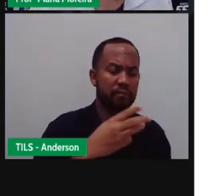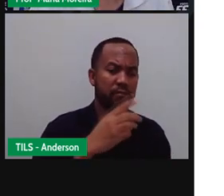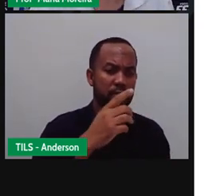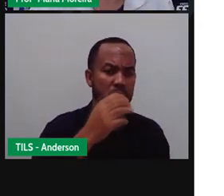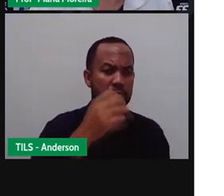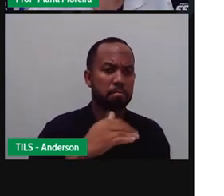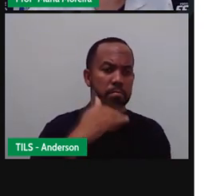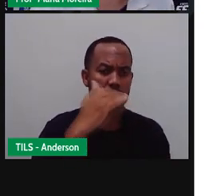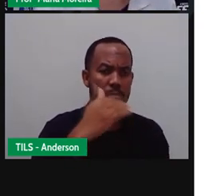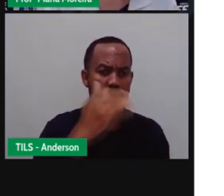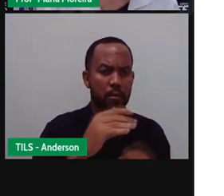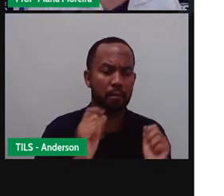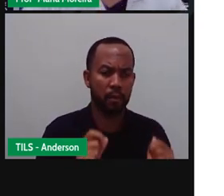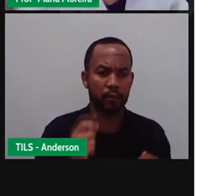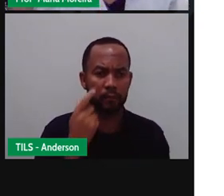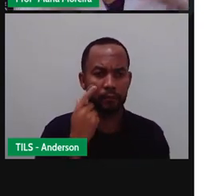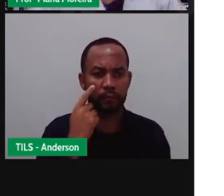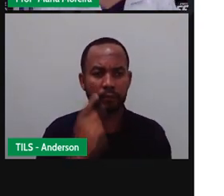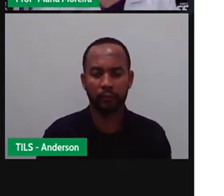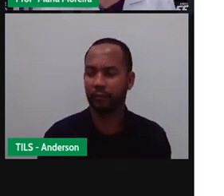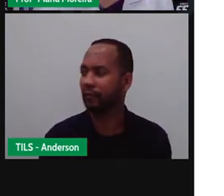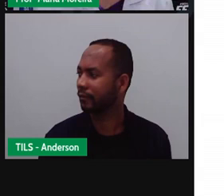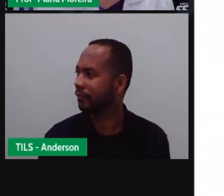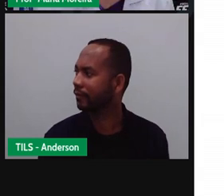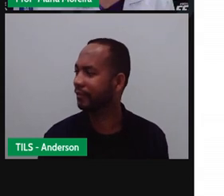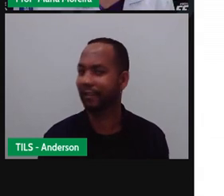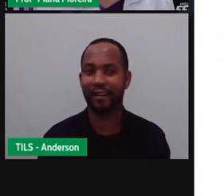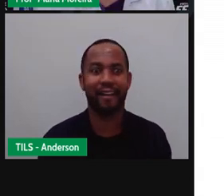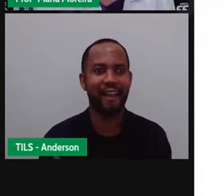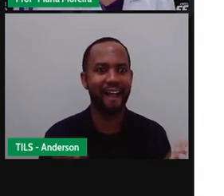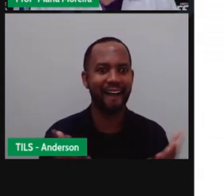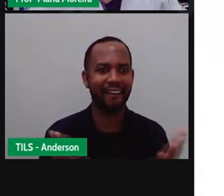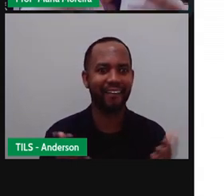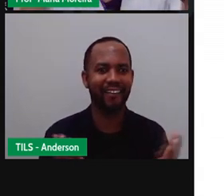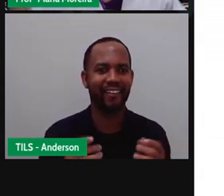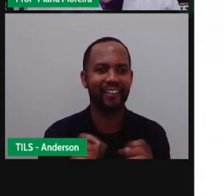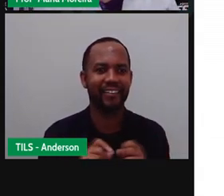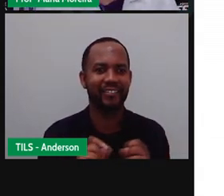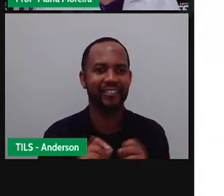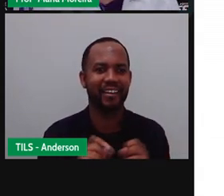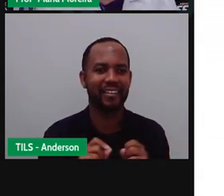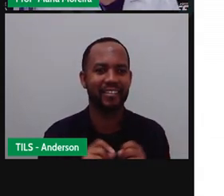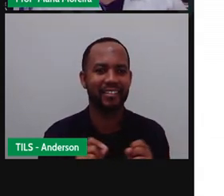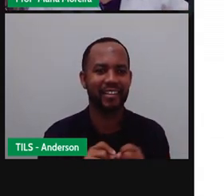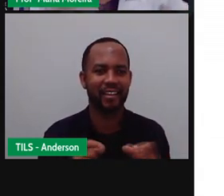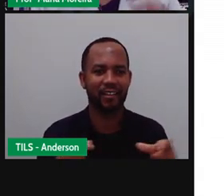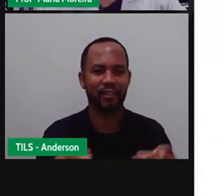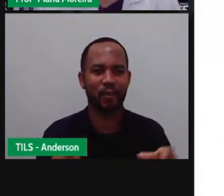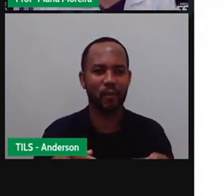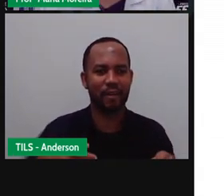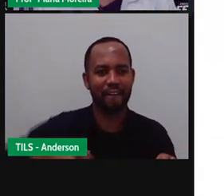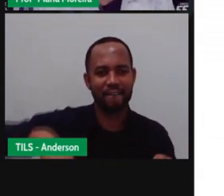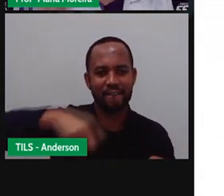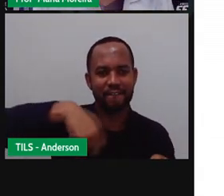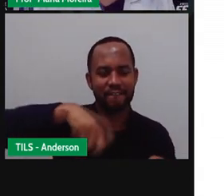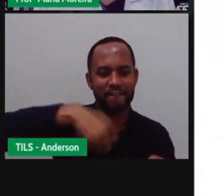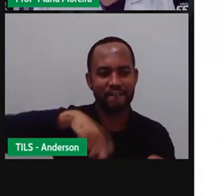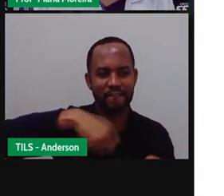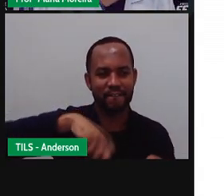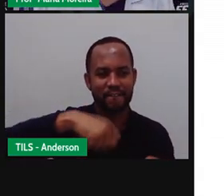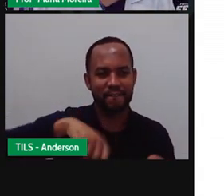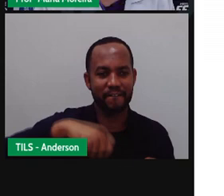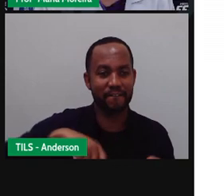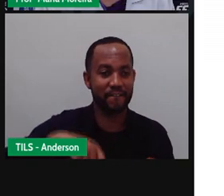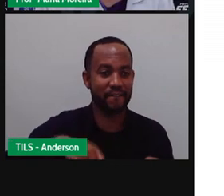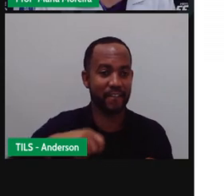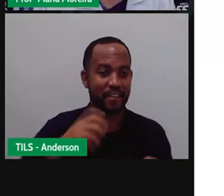certo? Então vamos lá. Agora a mágica, Anderson, vai acontecer. A gente vai para um outro espaço fazer a receita e daqui